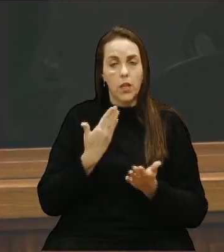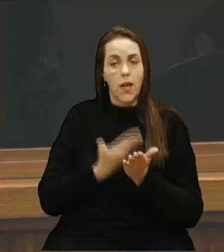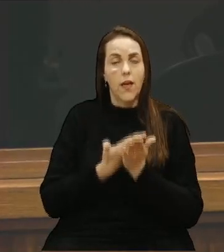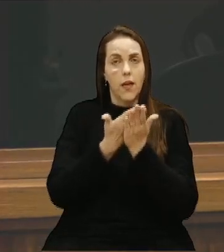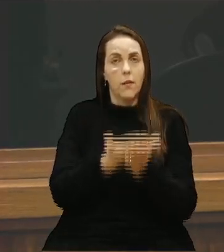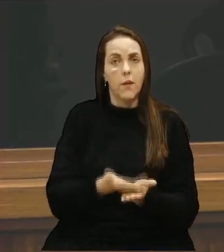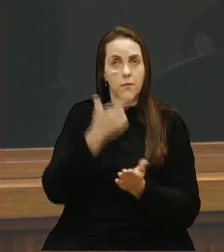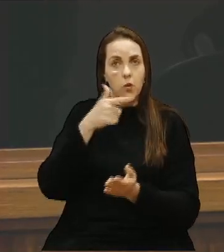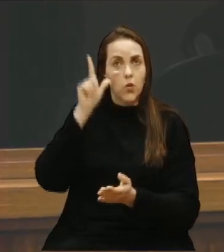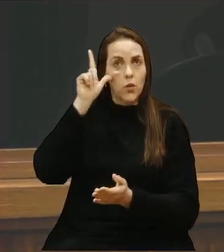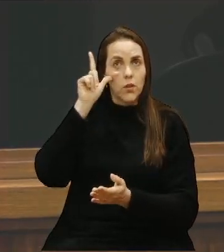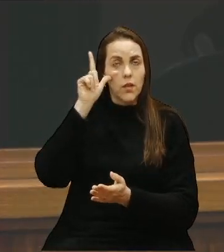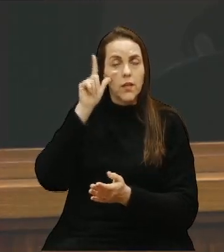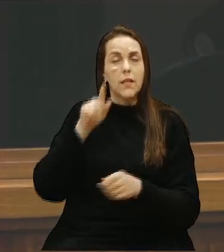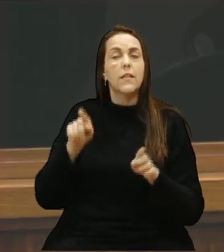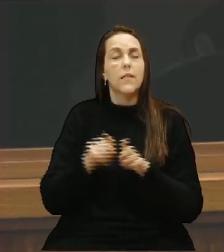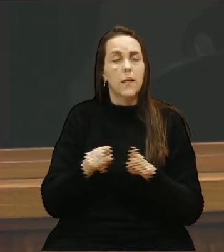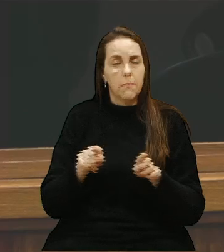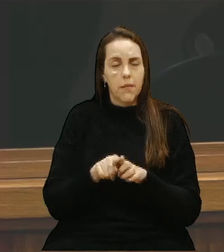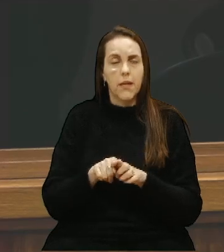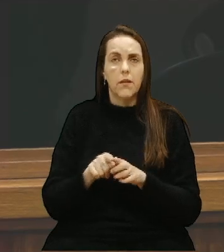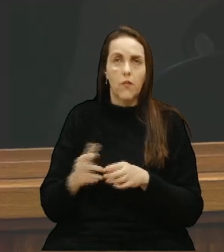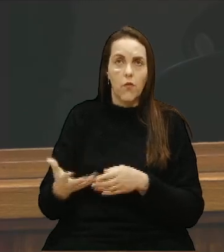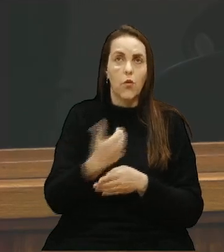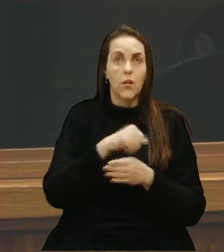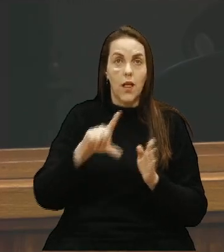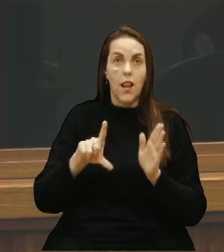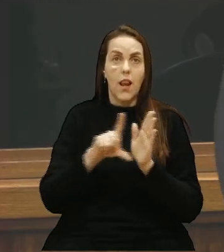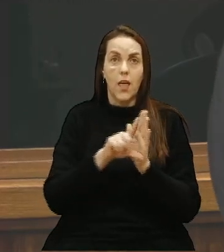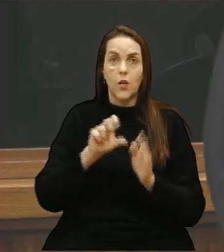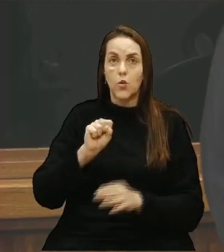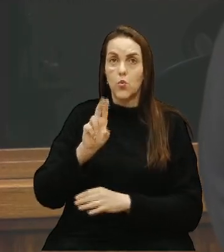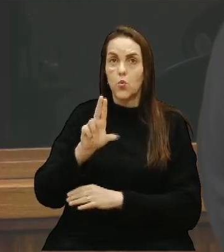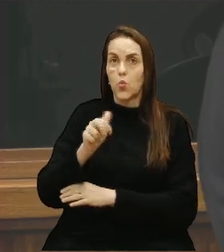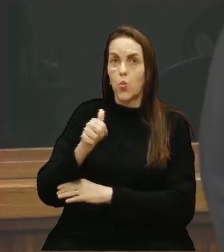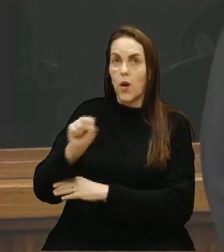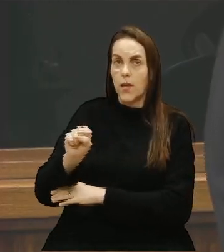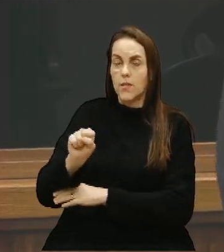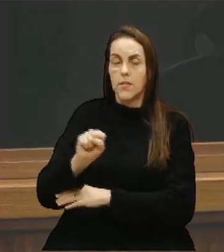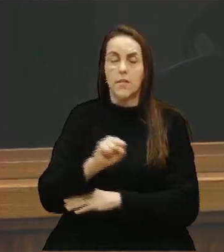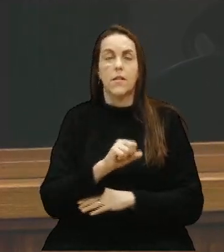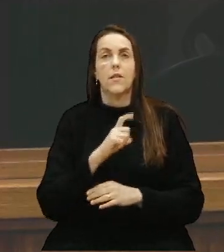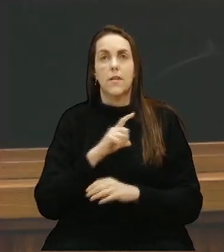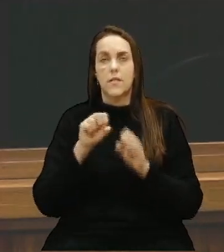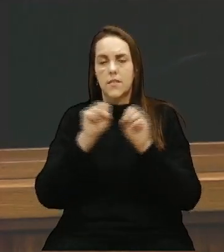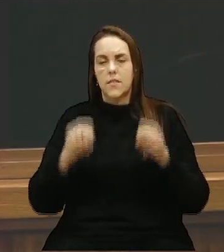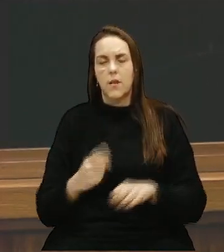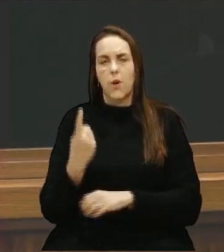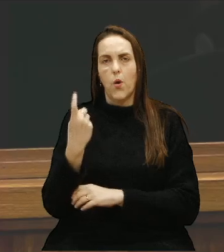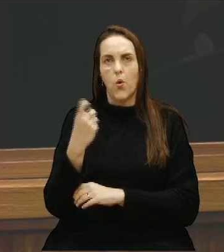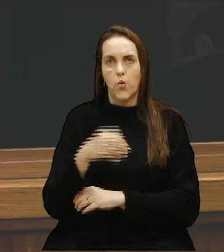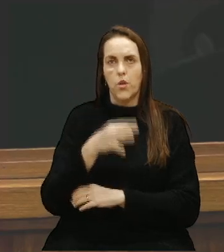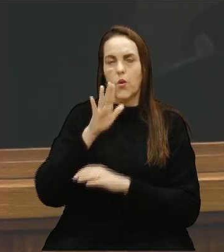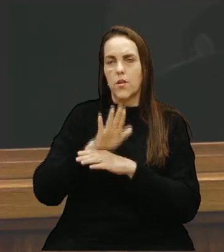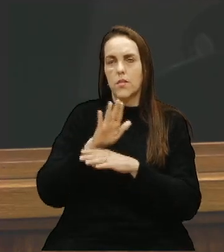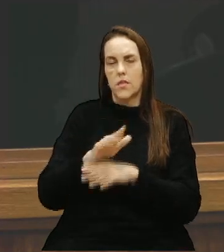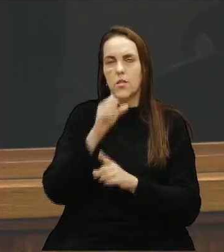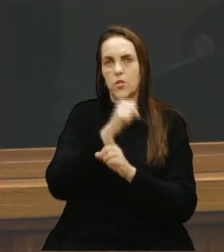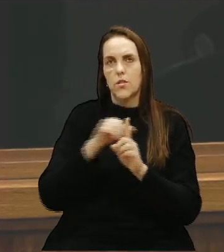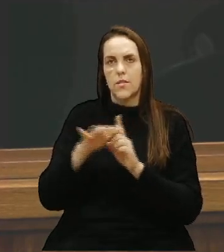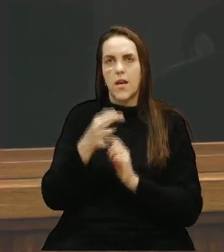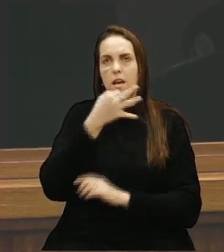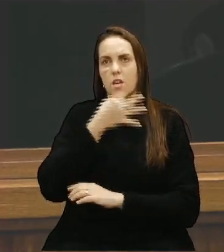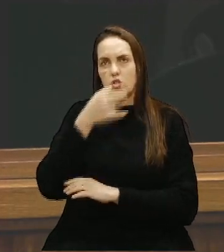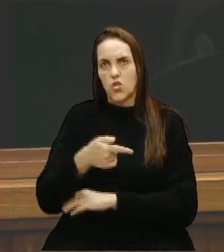ontem, e inclusive também a retomada da lei do SUAS, que é do Sistema Único de Assistência Social em Caxias, para que venha para essa casa, para que a gente